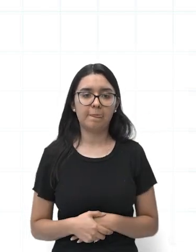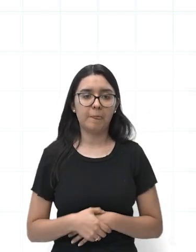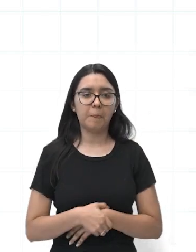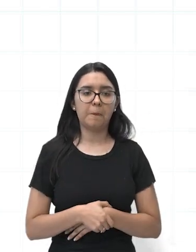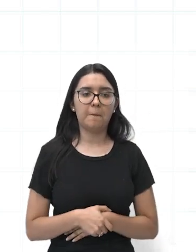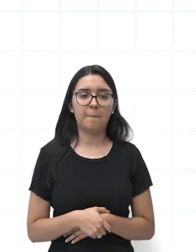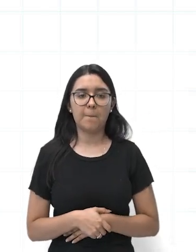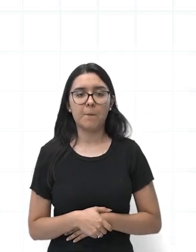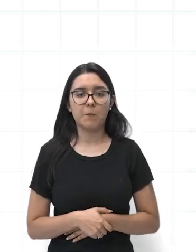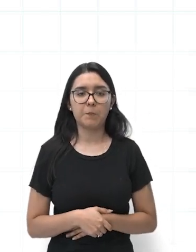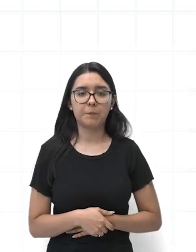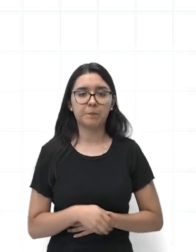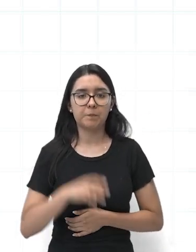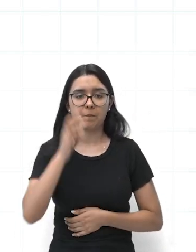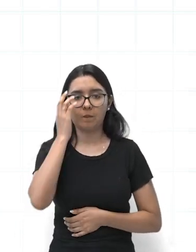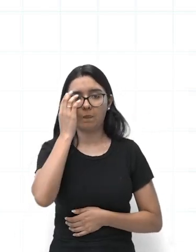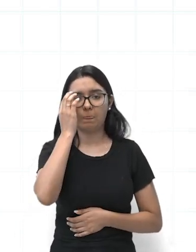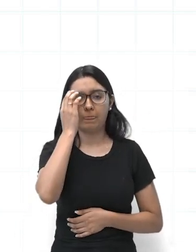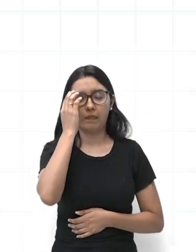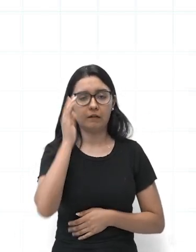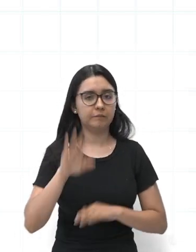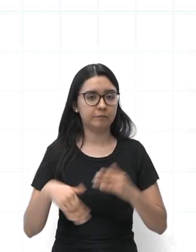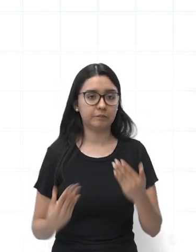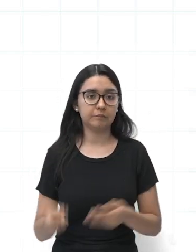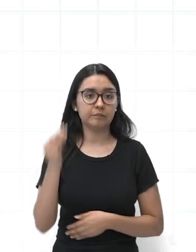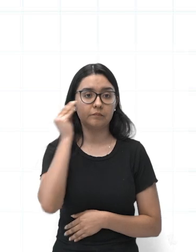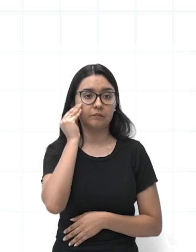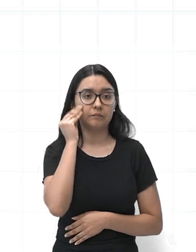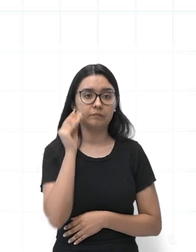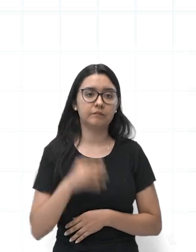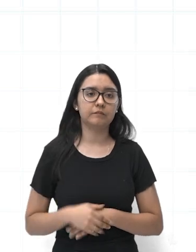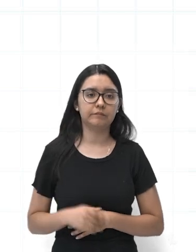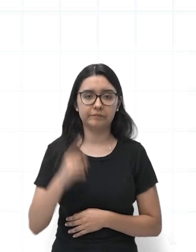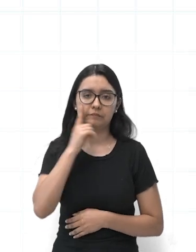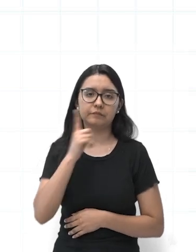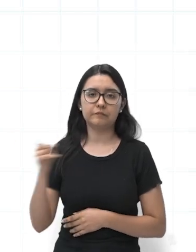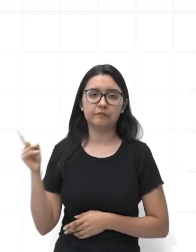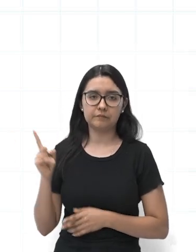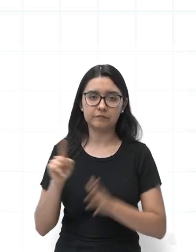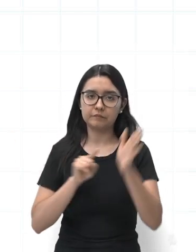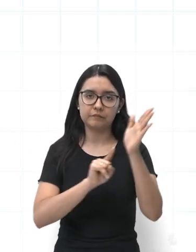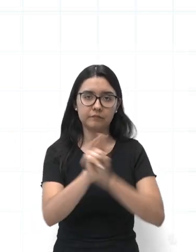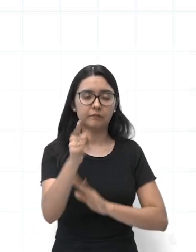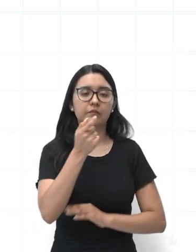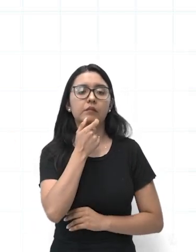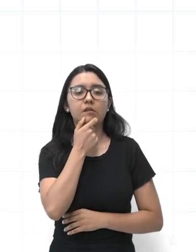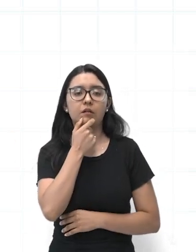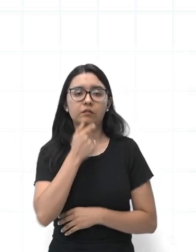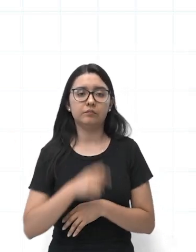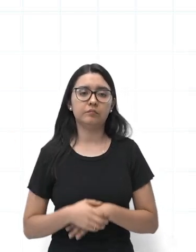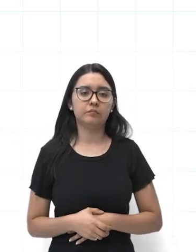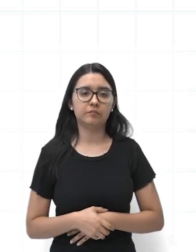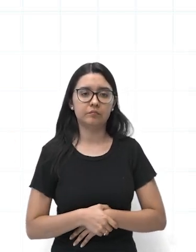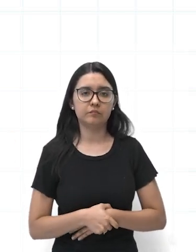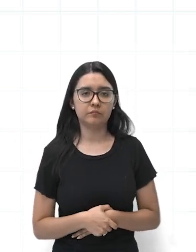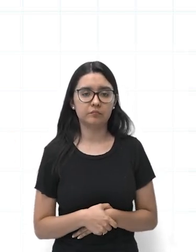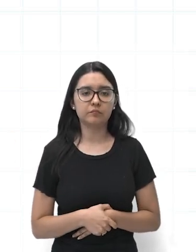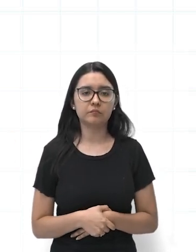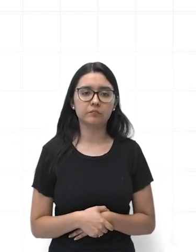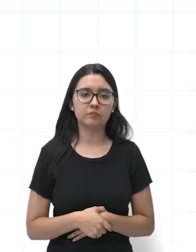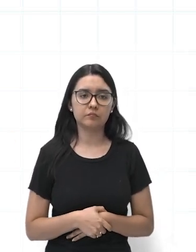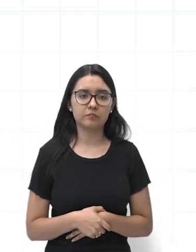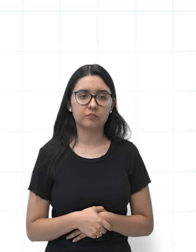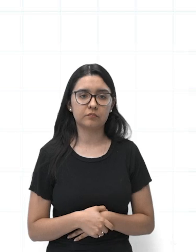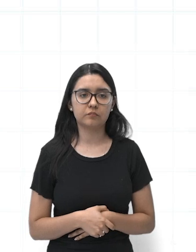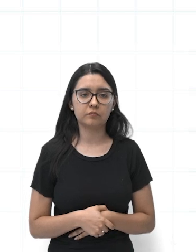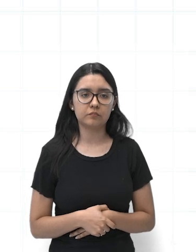a esse texto. Vejam que eu tenho o seguinte: What does he do to improve his